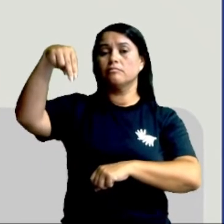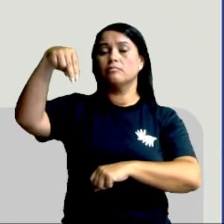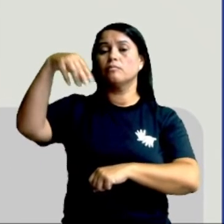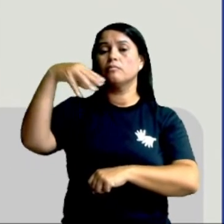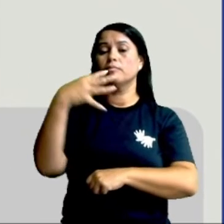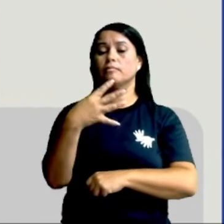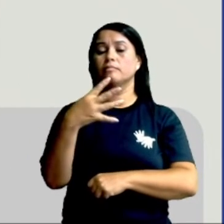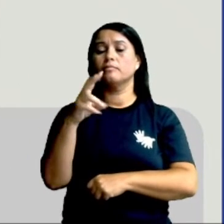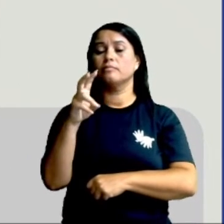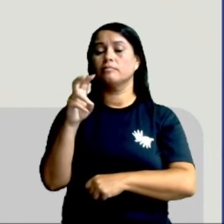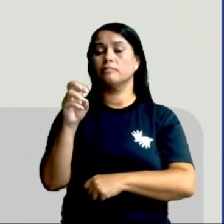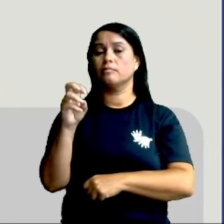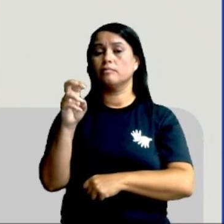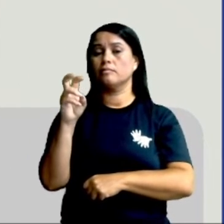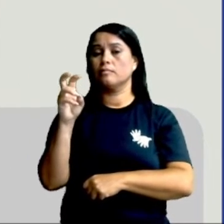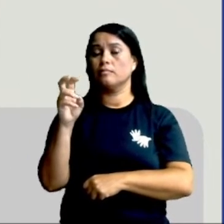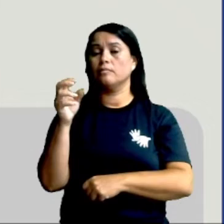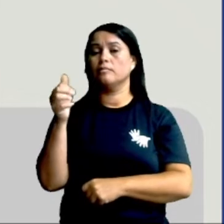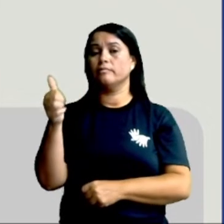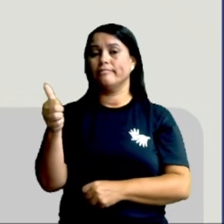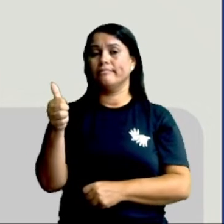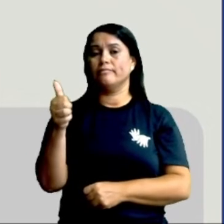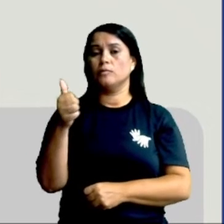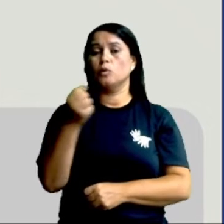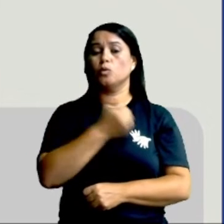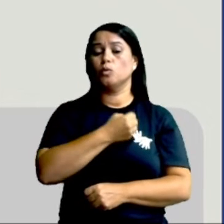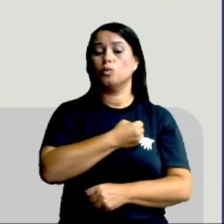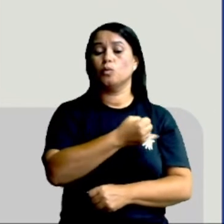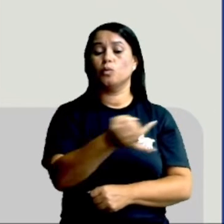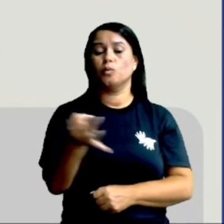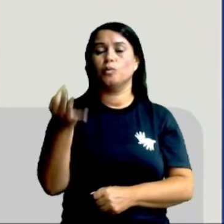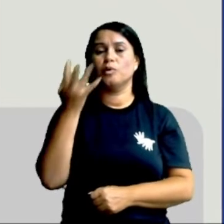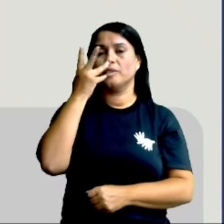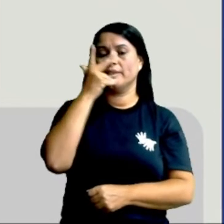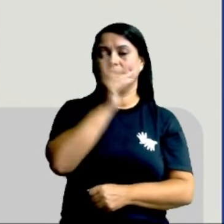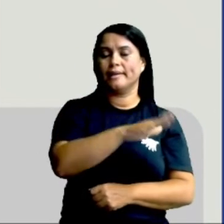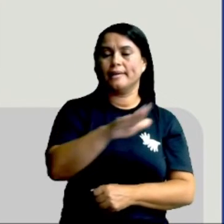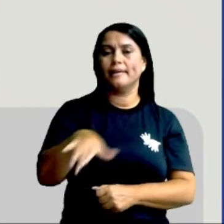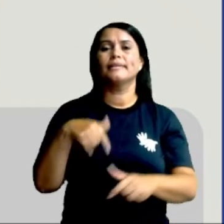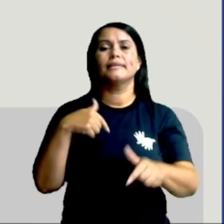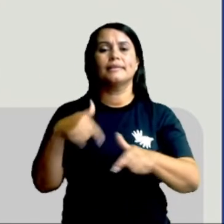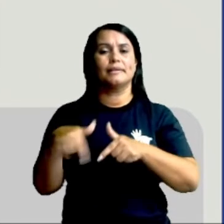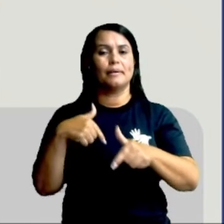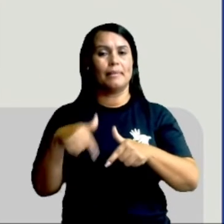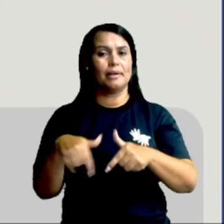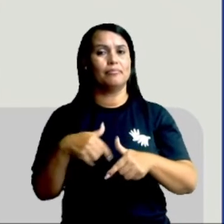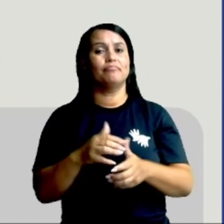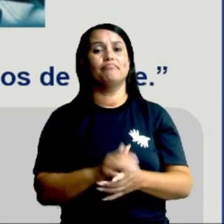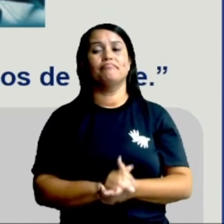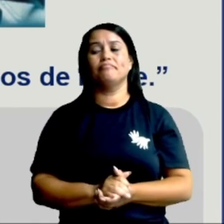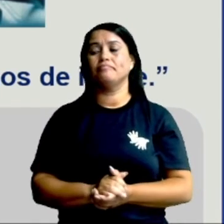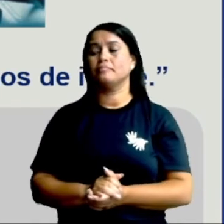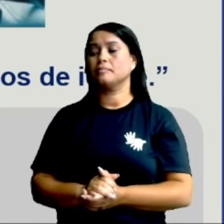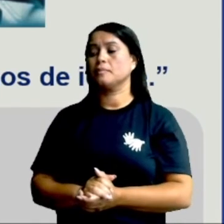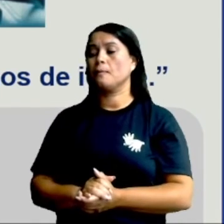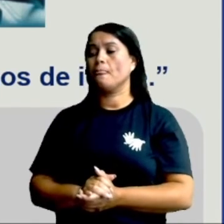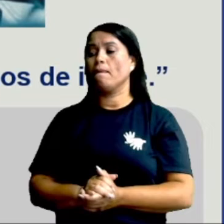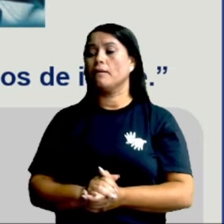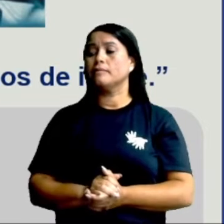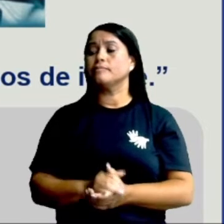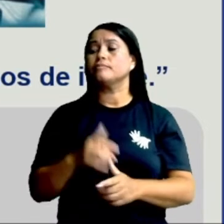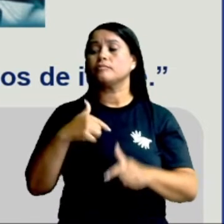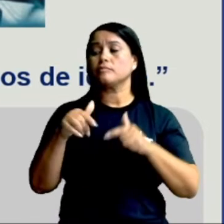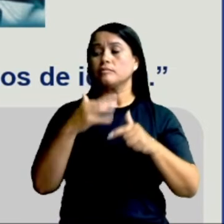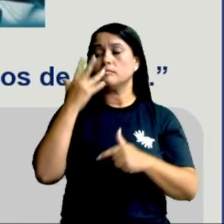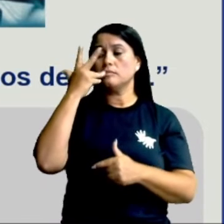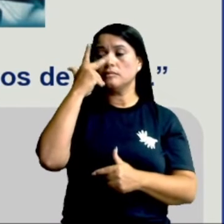com 451, o número de crianças que fazem esse tipo de trabalho. O